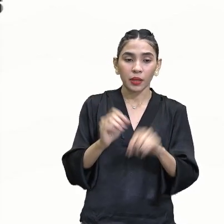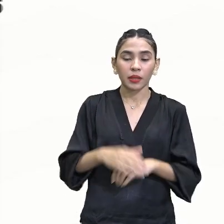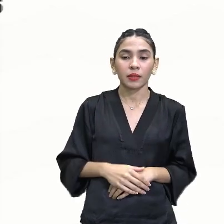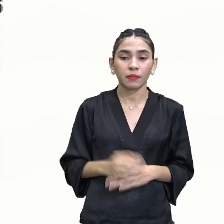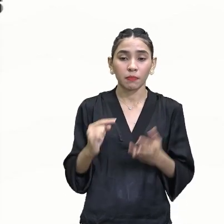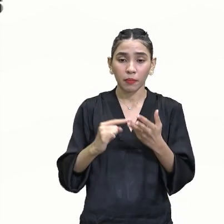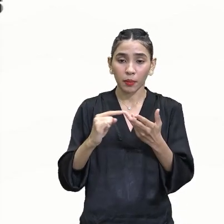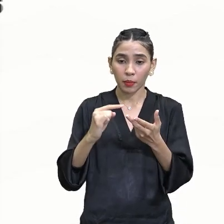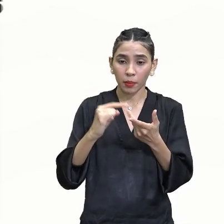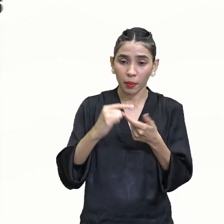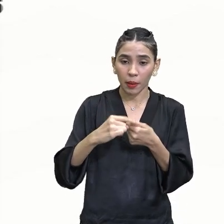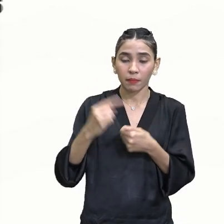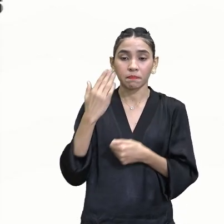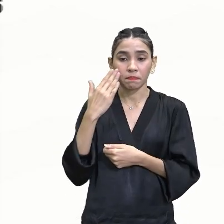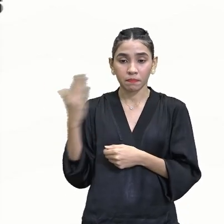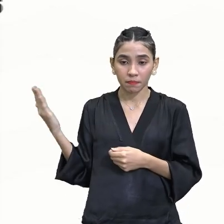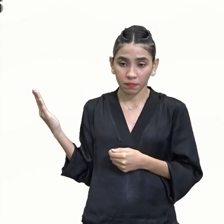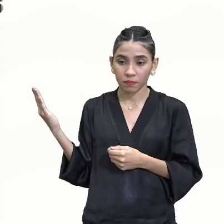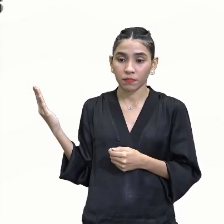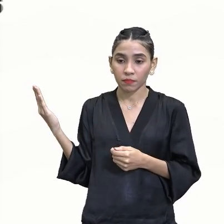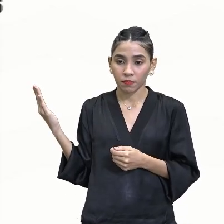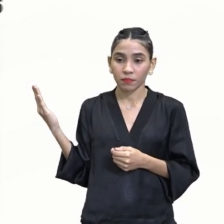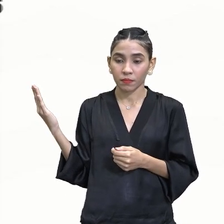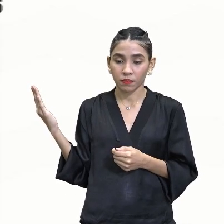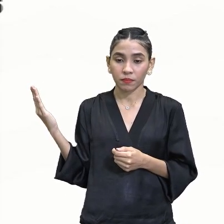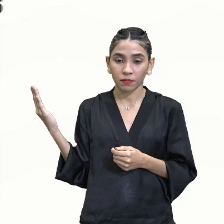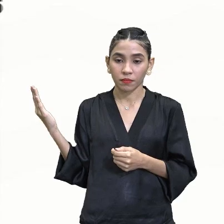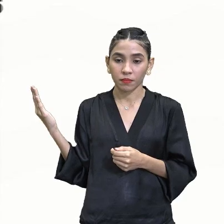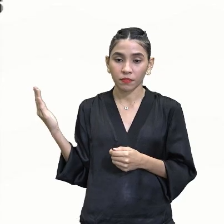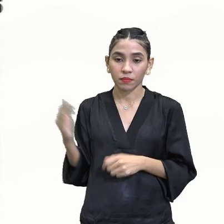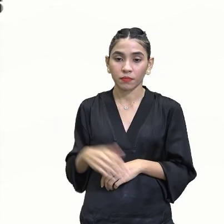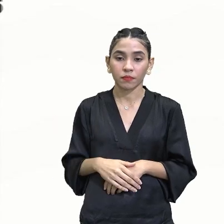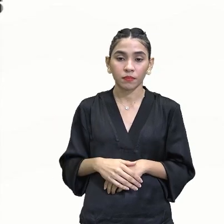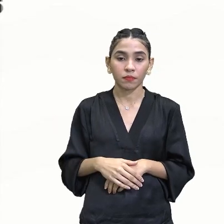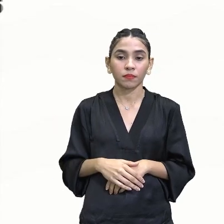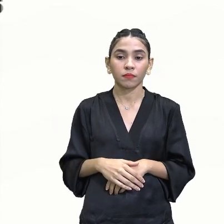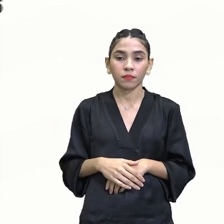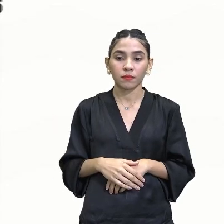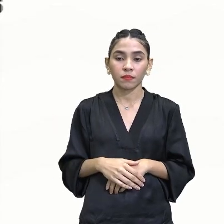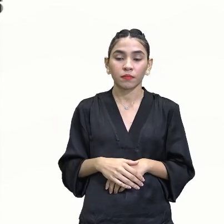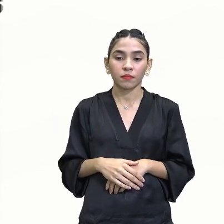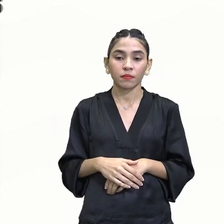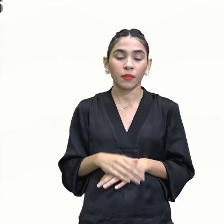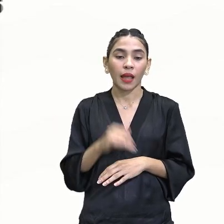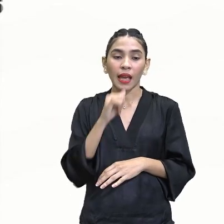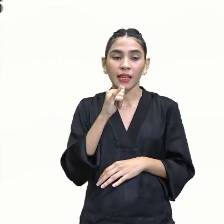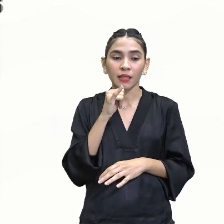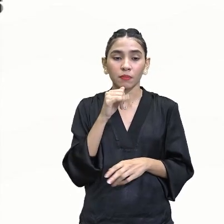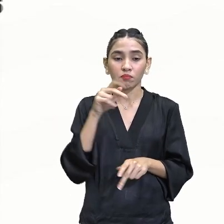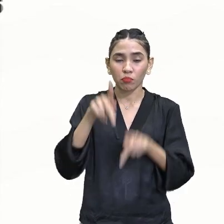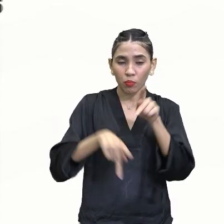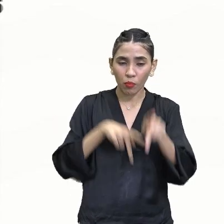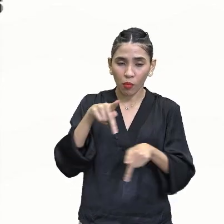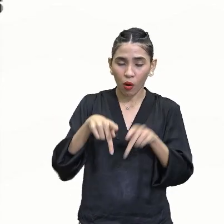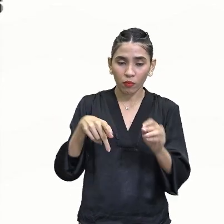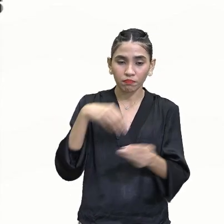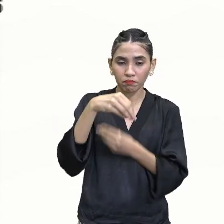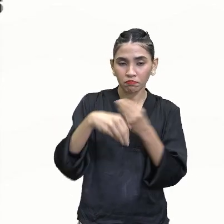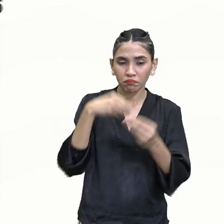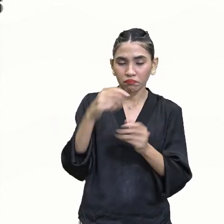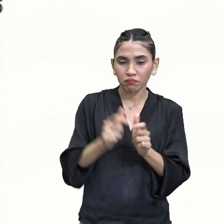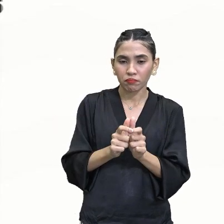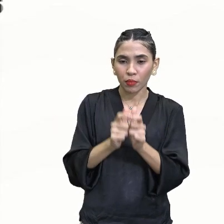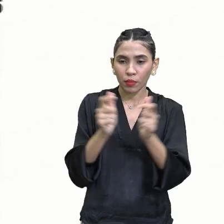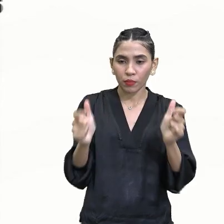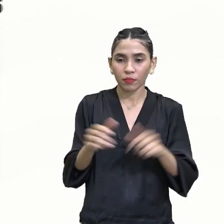nesses fatores ali que estão aparecendo na tela de vocês. Vamos ver cada um deles. A questão da mistura crescente de